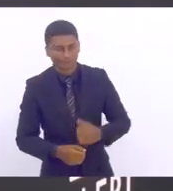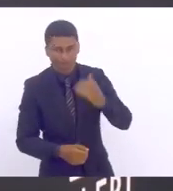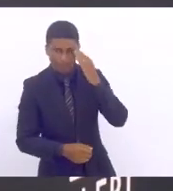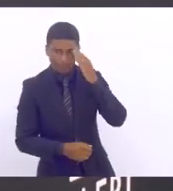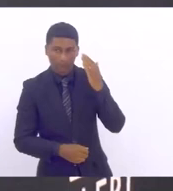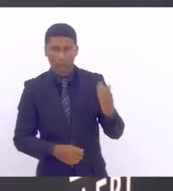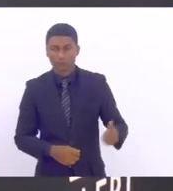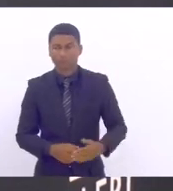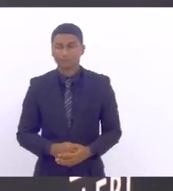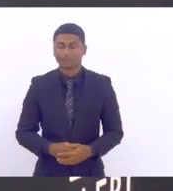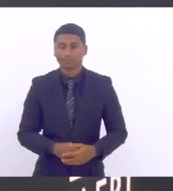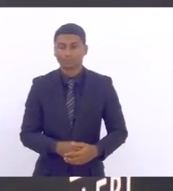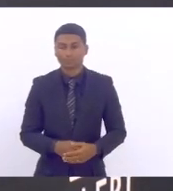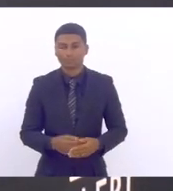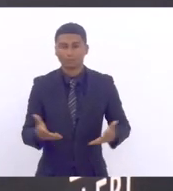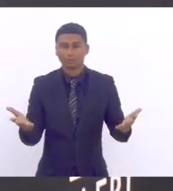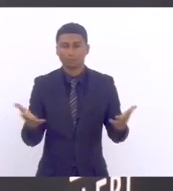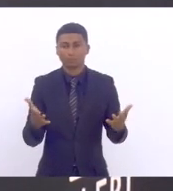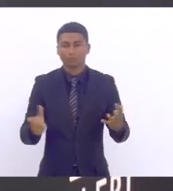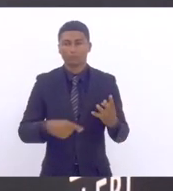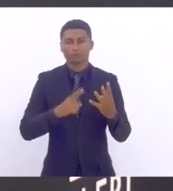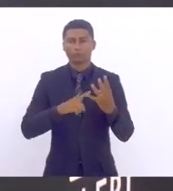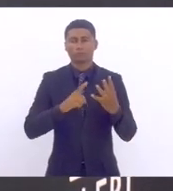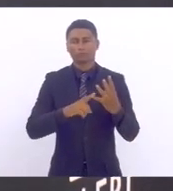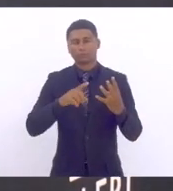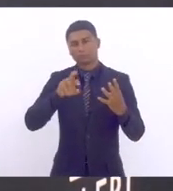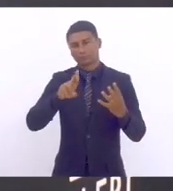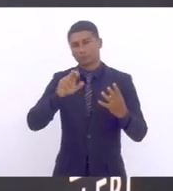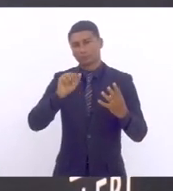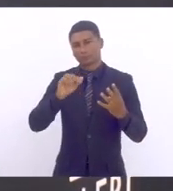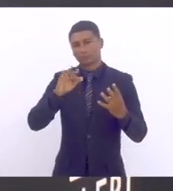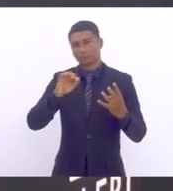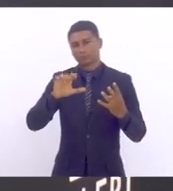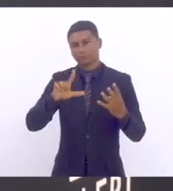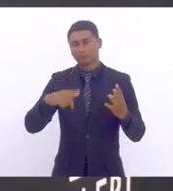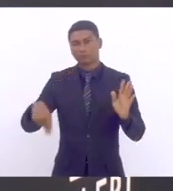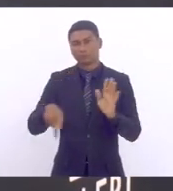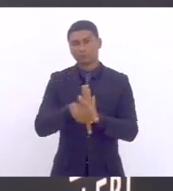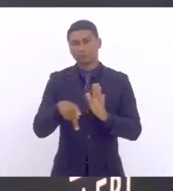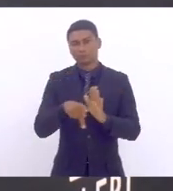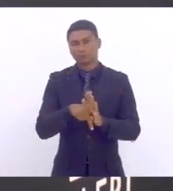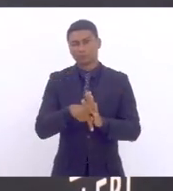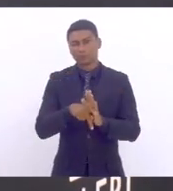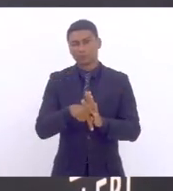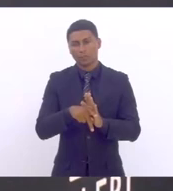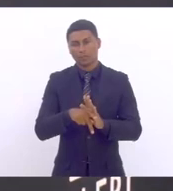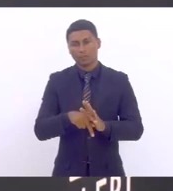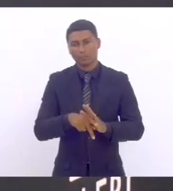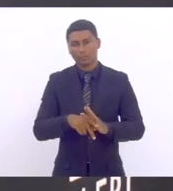Fabiano. Passar a palavra agora ao Rafael, da torcida jovem do Flamengo.